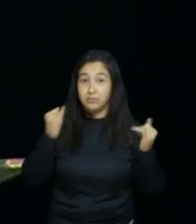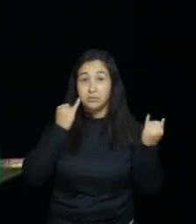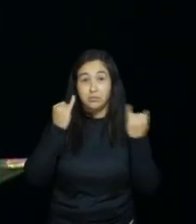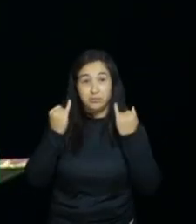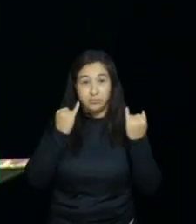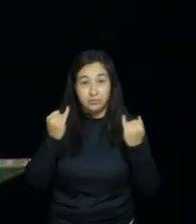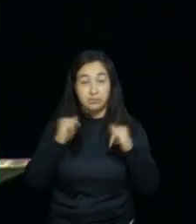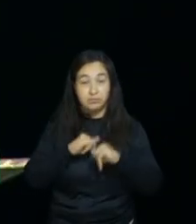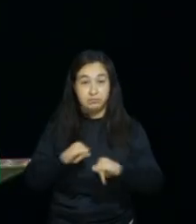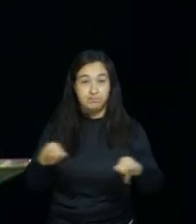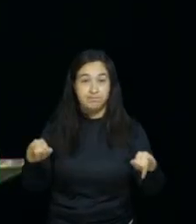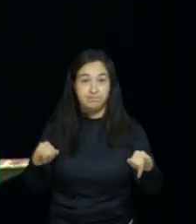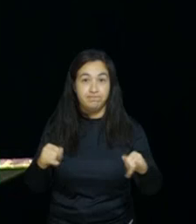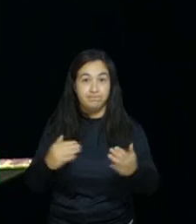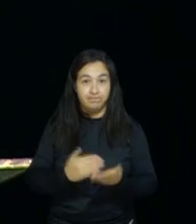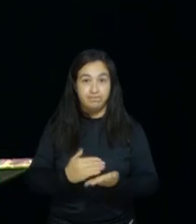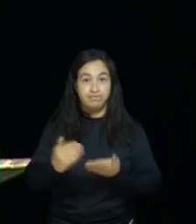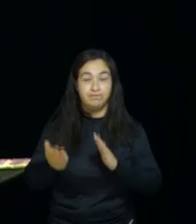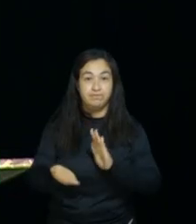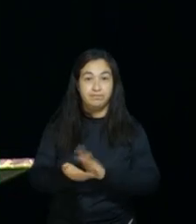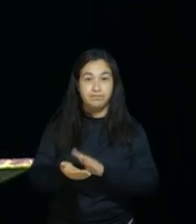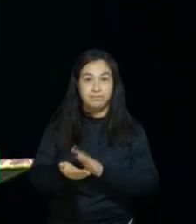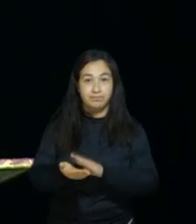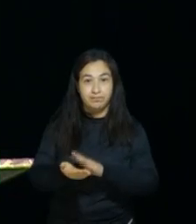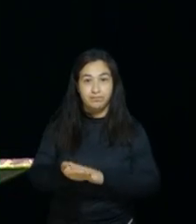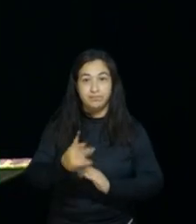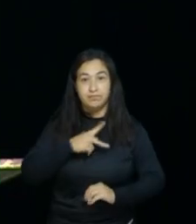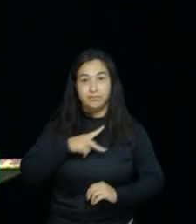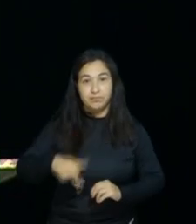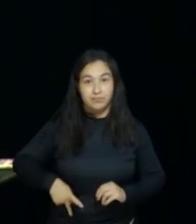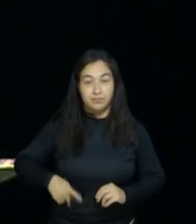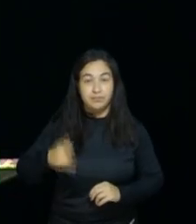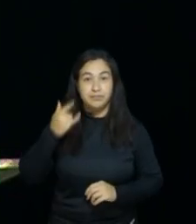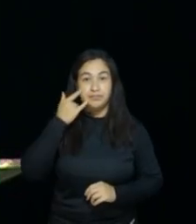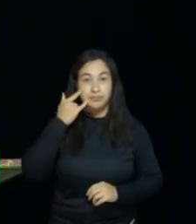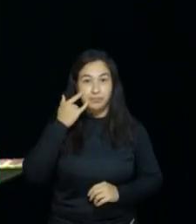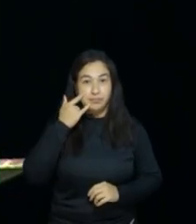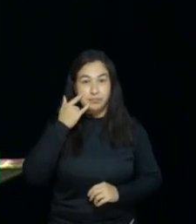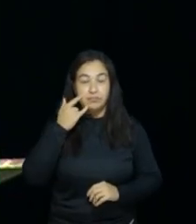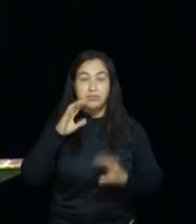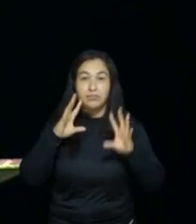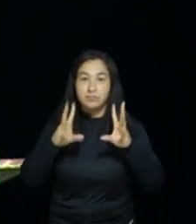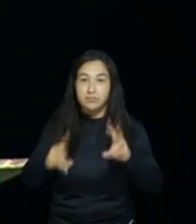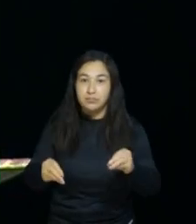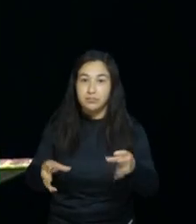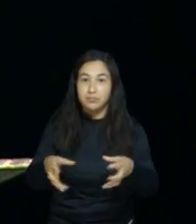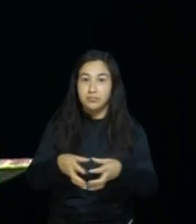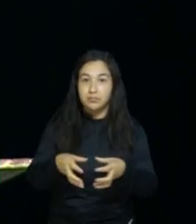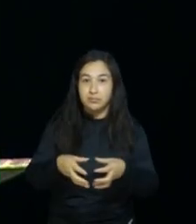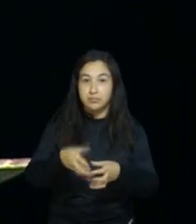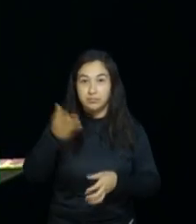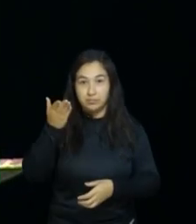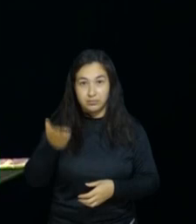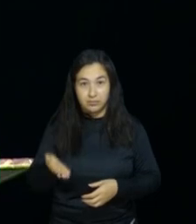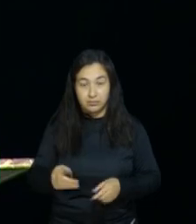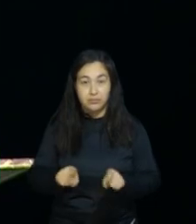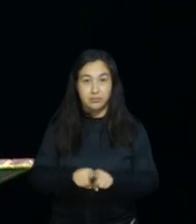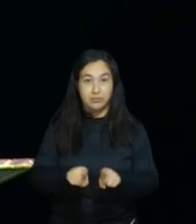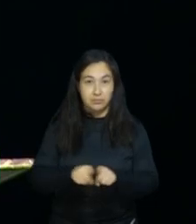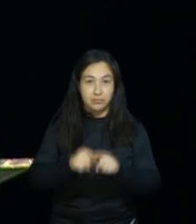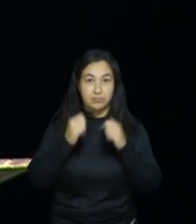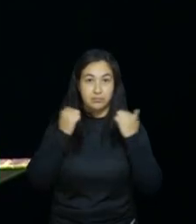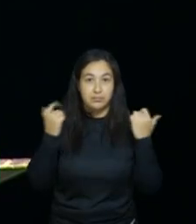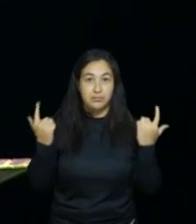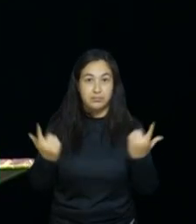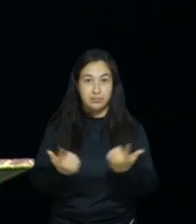Inicialmente, quero parabenizá-lo, presidente Mauro de Nadal, e toda a sua equipe, a equipe da presidência da Assembleia Legislativa,